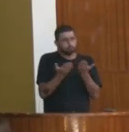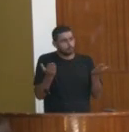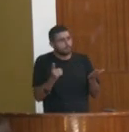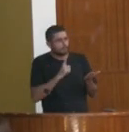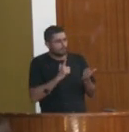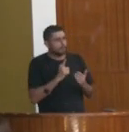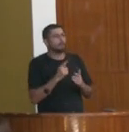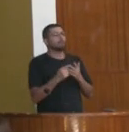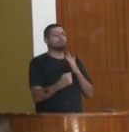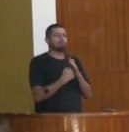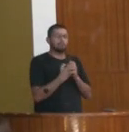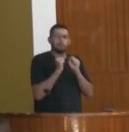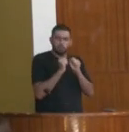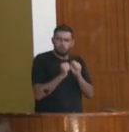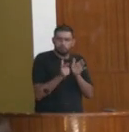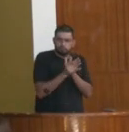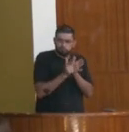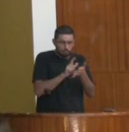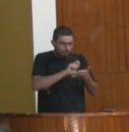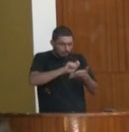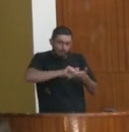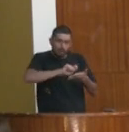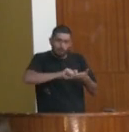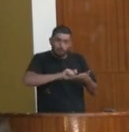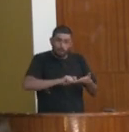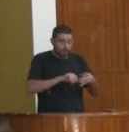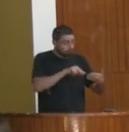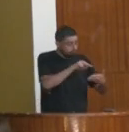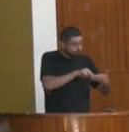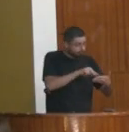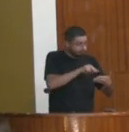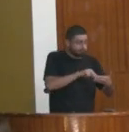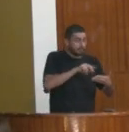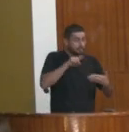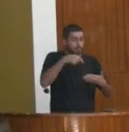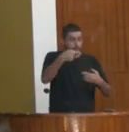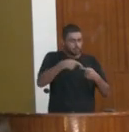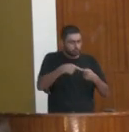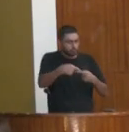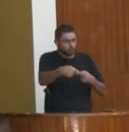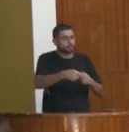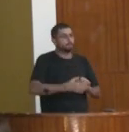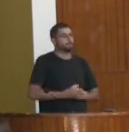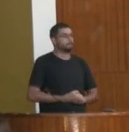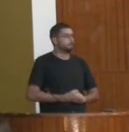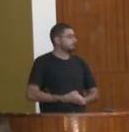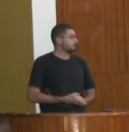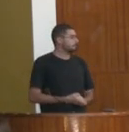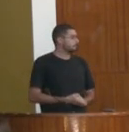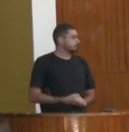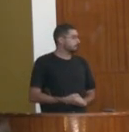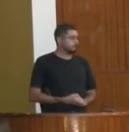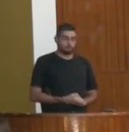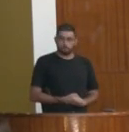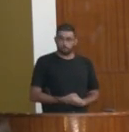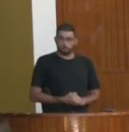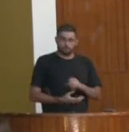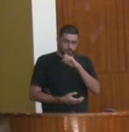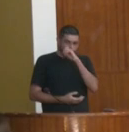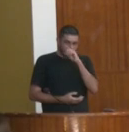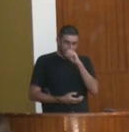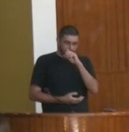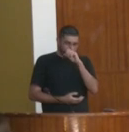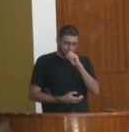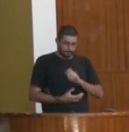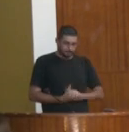que nós vamos pegar o papel para poder ler aqui daqui a pouco. Também, se a pessoa quiser fazer a